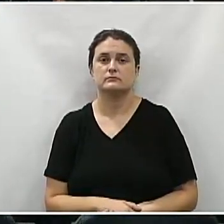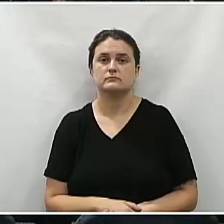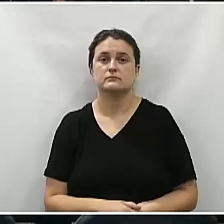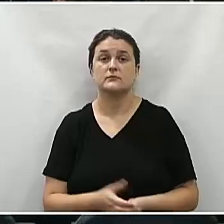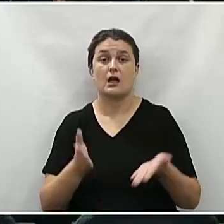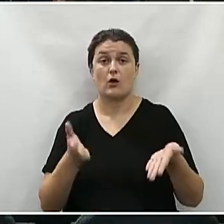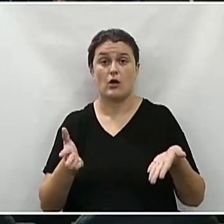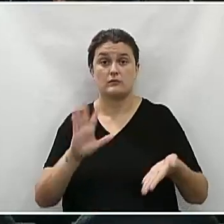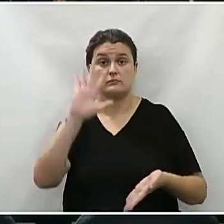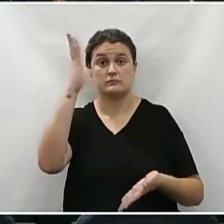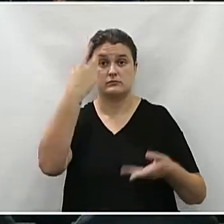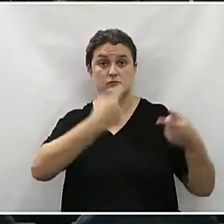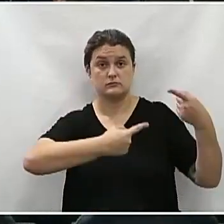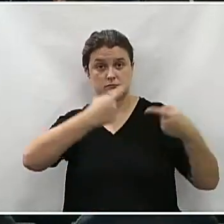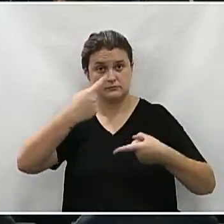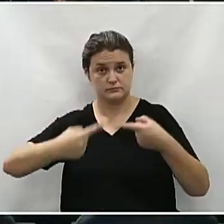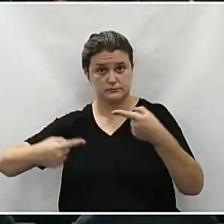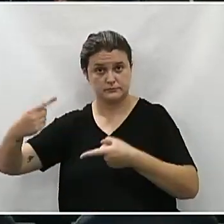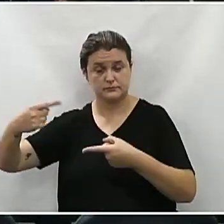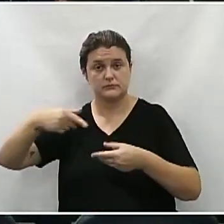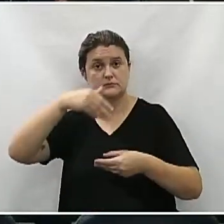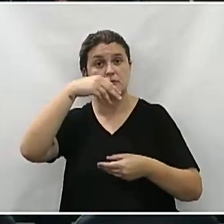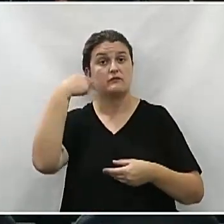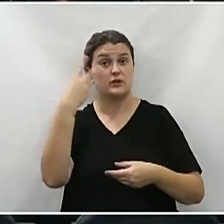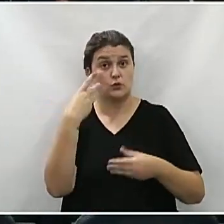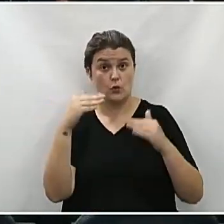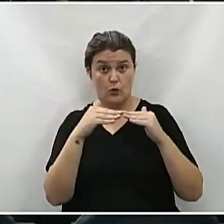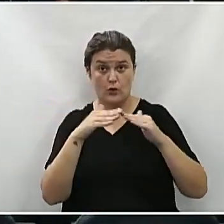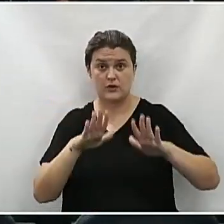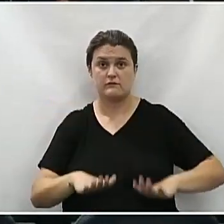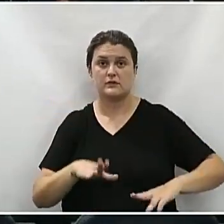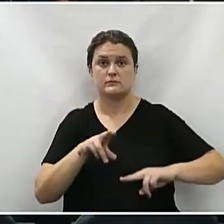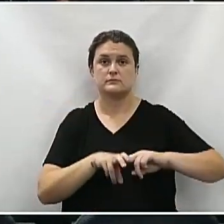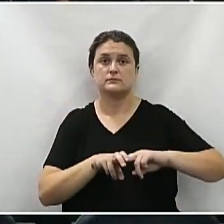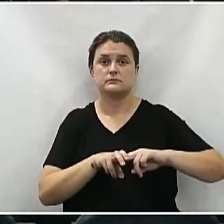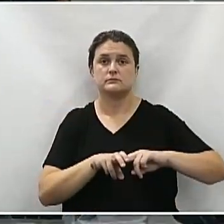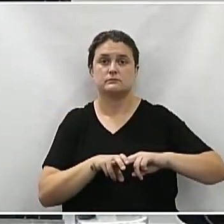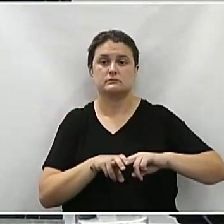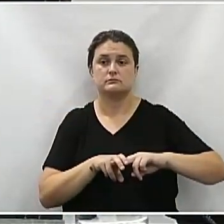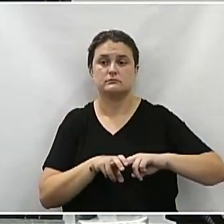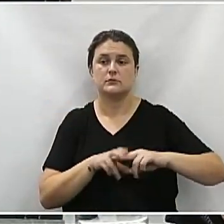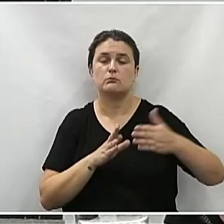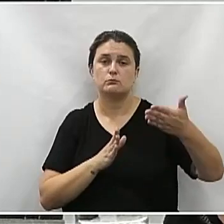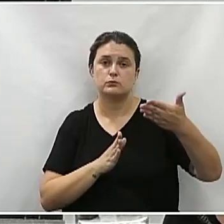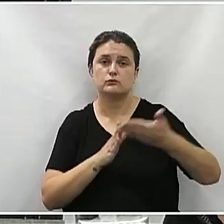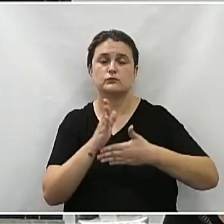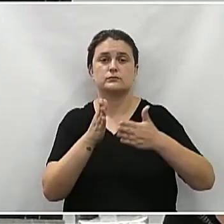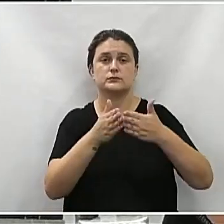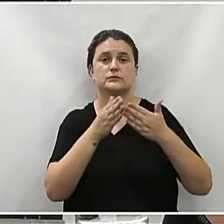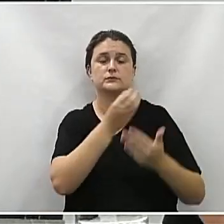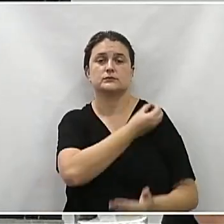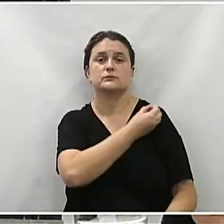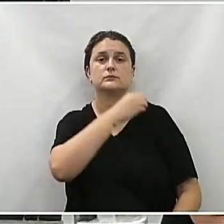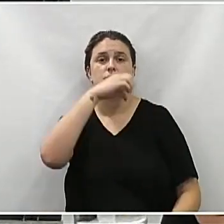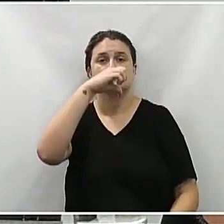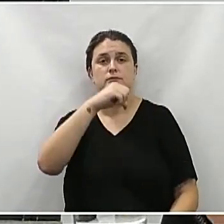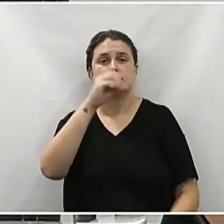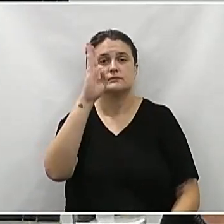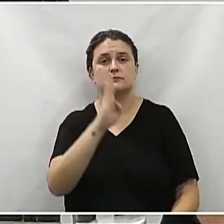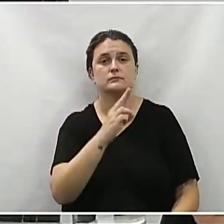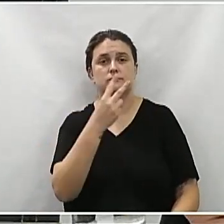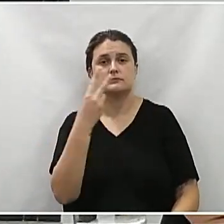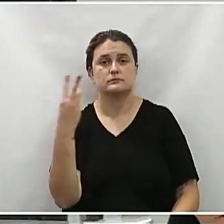Em votação, senhores vereadores que aprovam, permaneçam como estão. Aprovado o requerimento de número 9 de